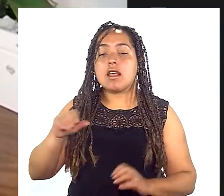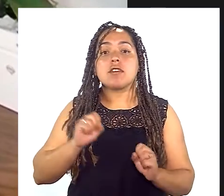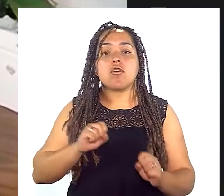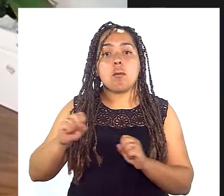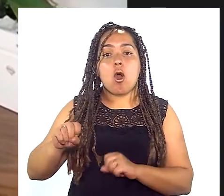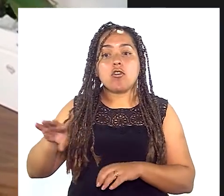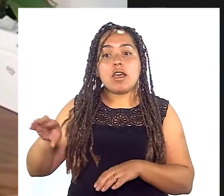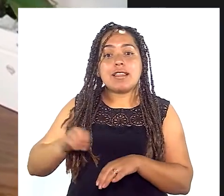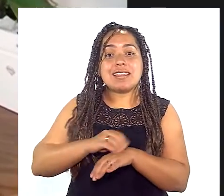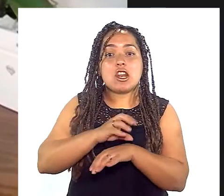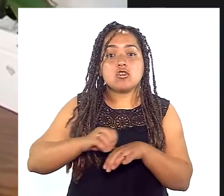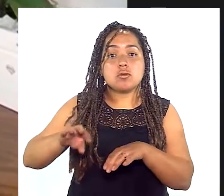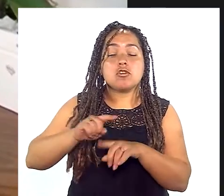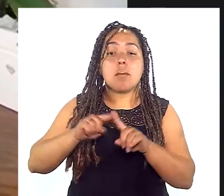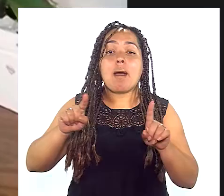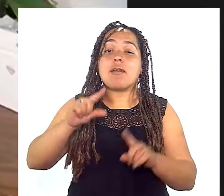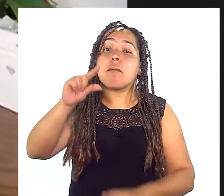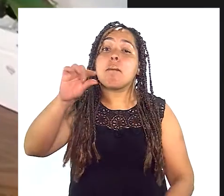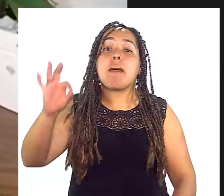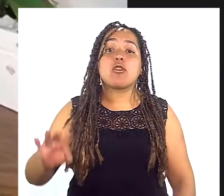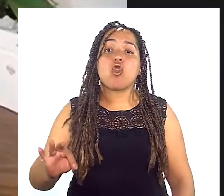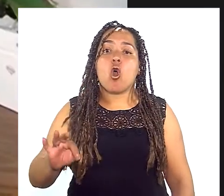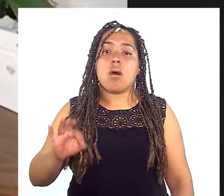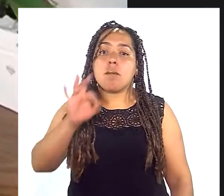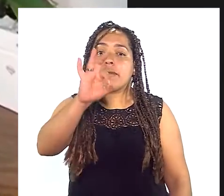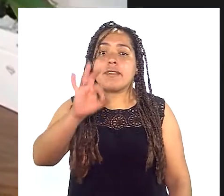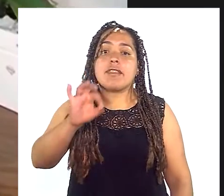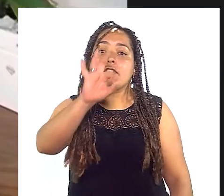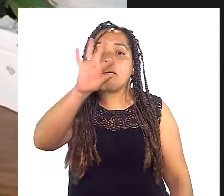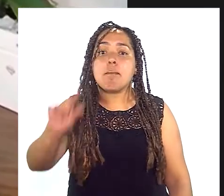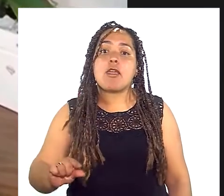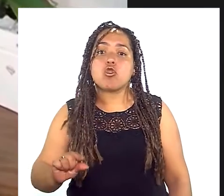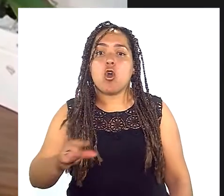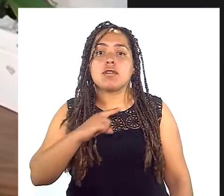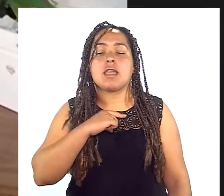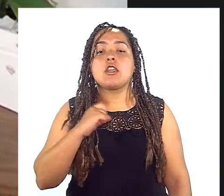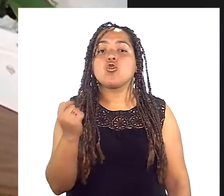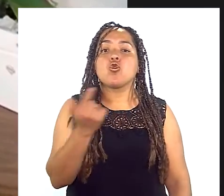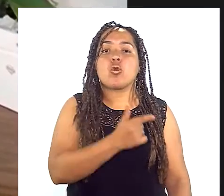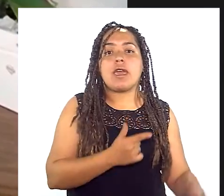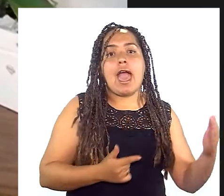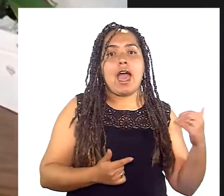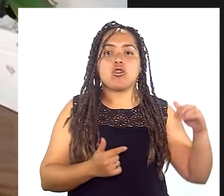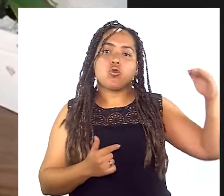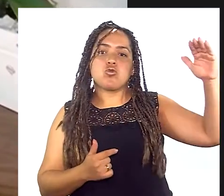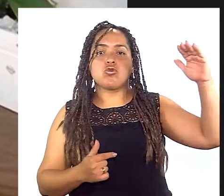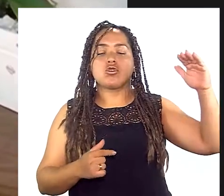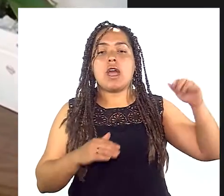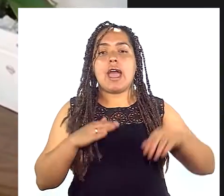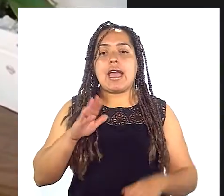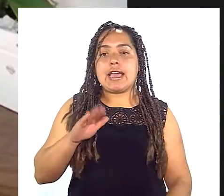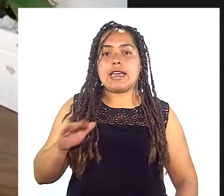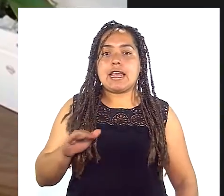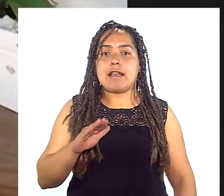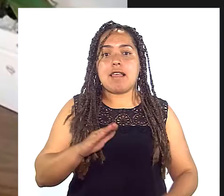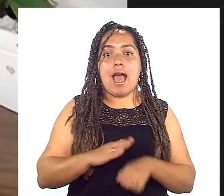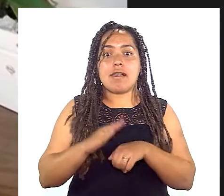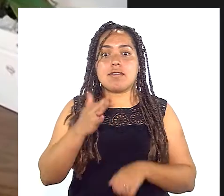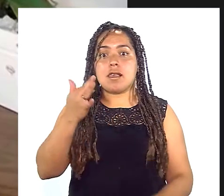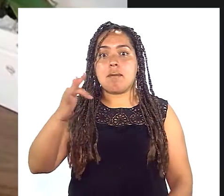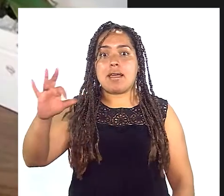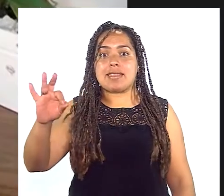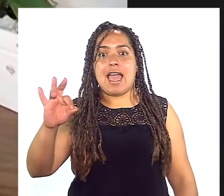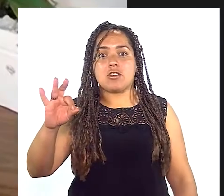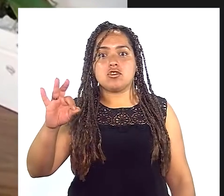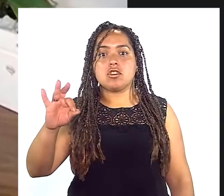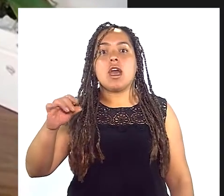meses. As crianças, elas podem transmitir, mas numa porcentagem muito menor do que o dos adultos. Tem vários estudos mostrando que crianças acima